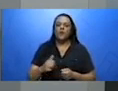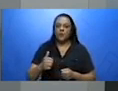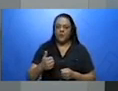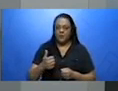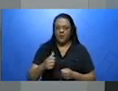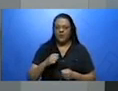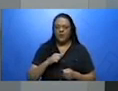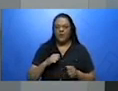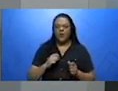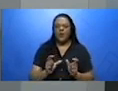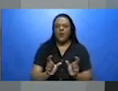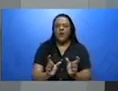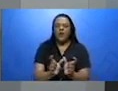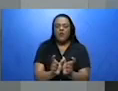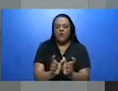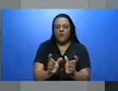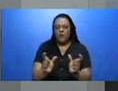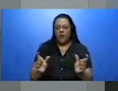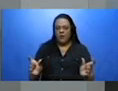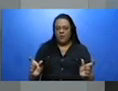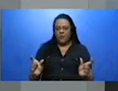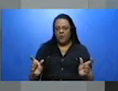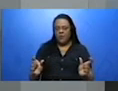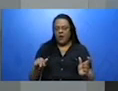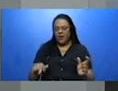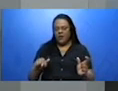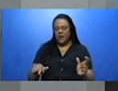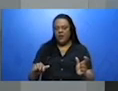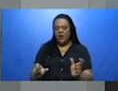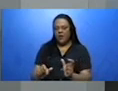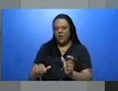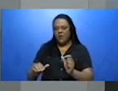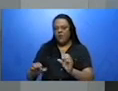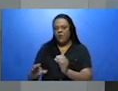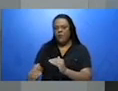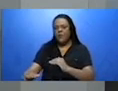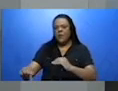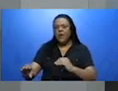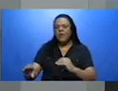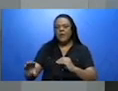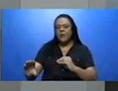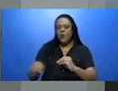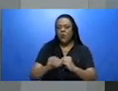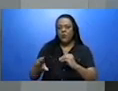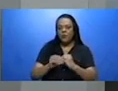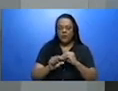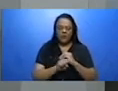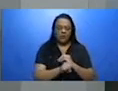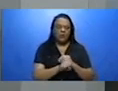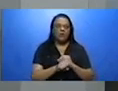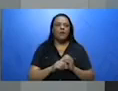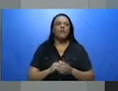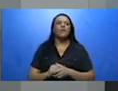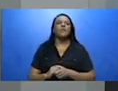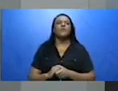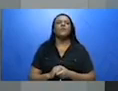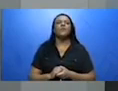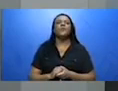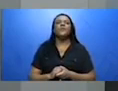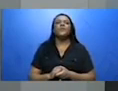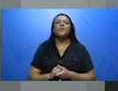dependente, é o álcool muda o ritmo do seu carnaval. Essa é a minha subordinada, a minha